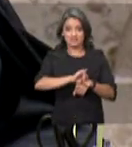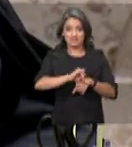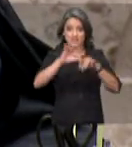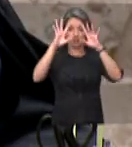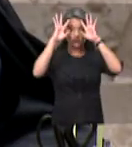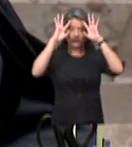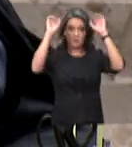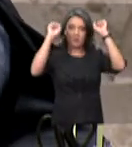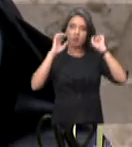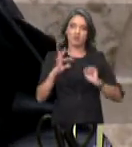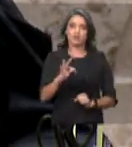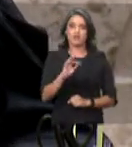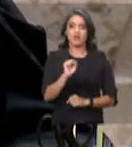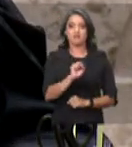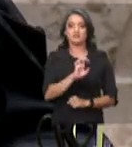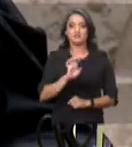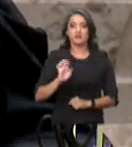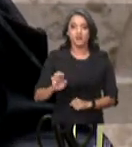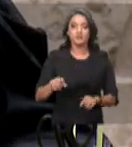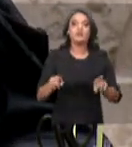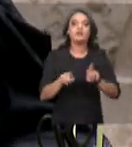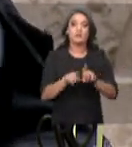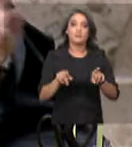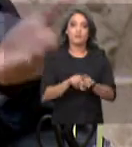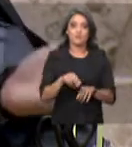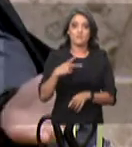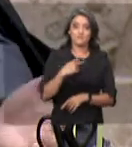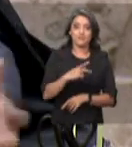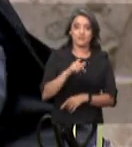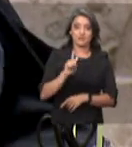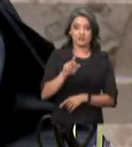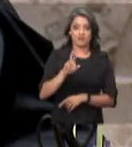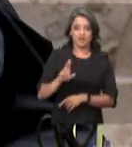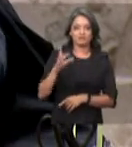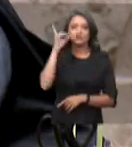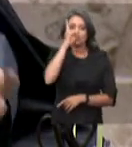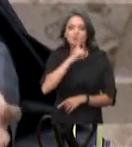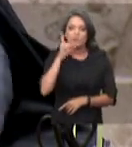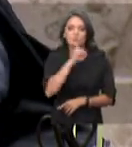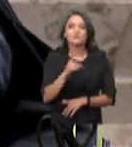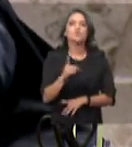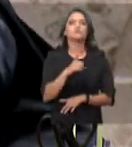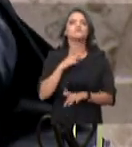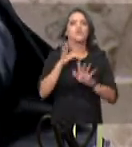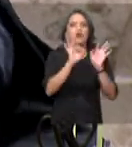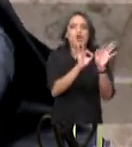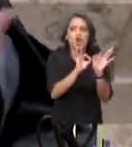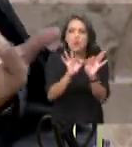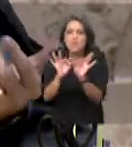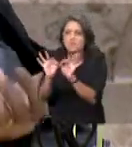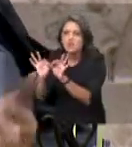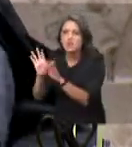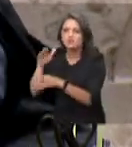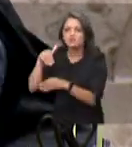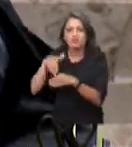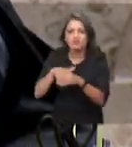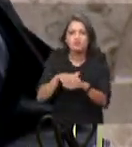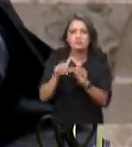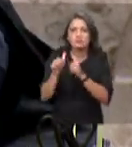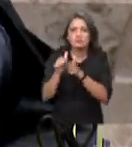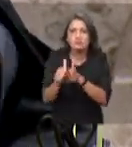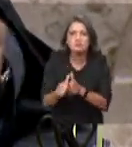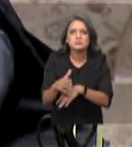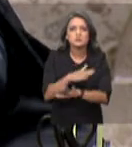Superior Eleitoral e na pgr no domingo acompanhando as eleições acompanhando todos os